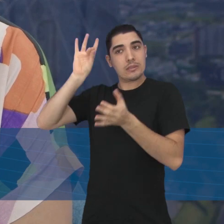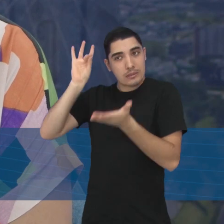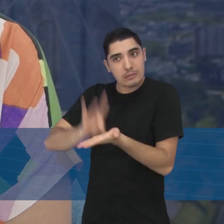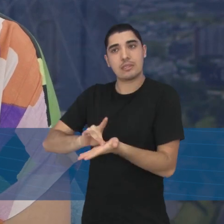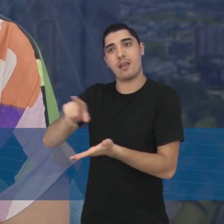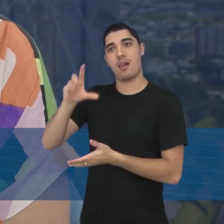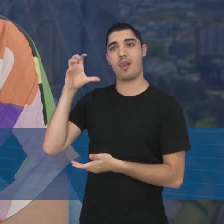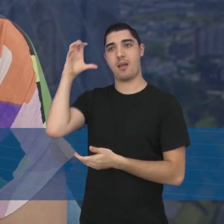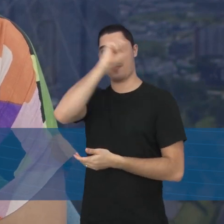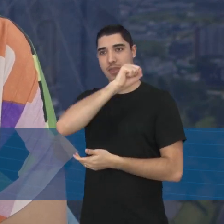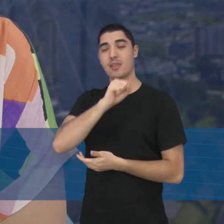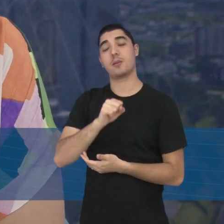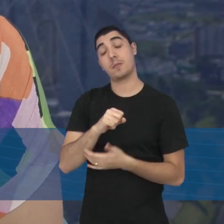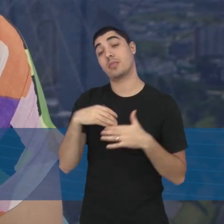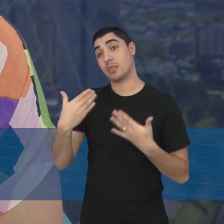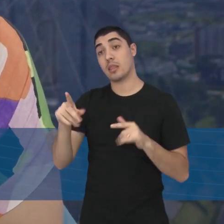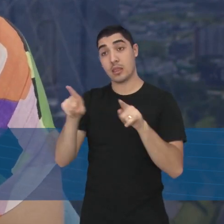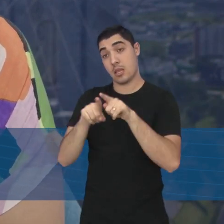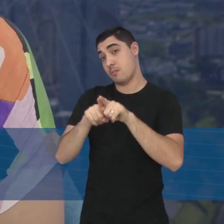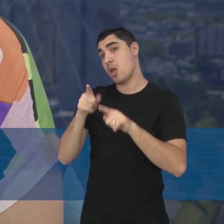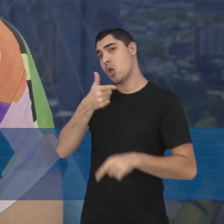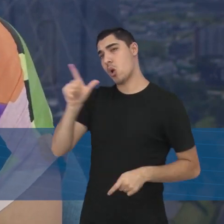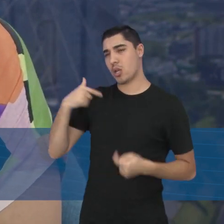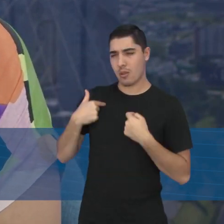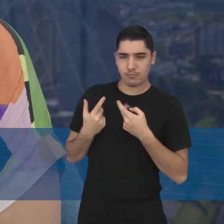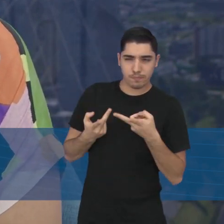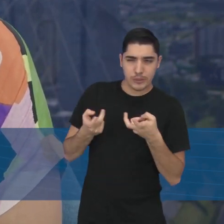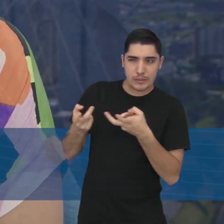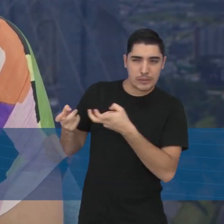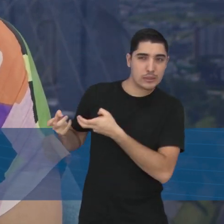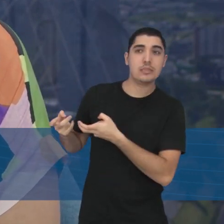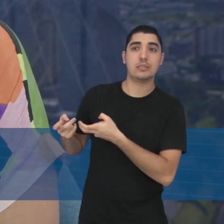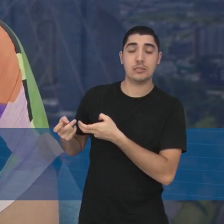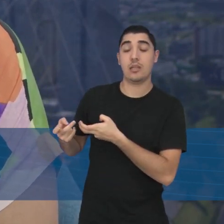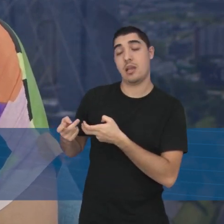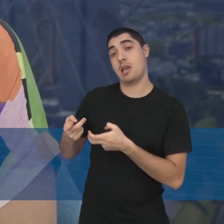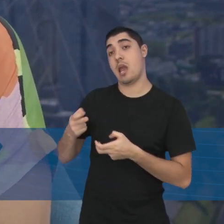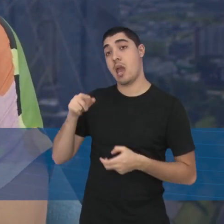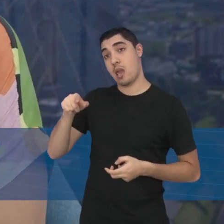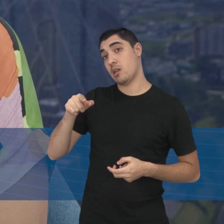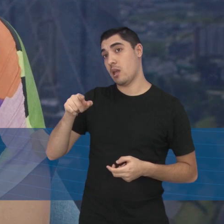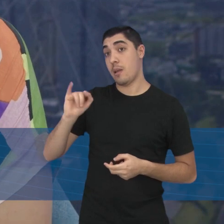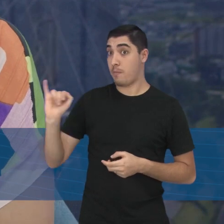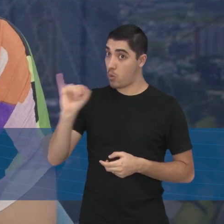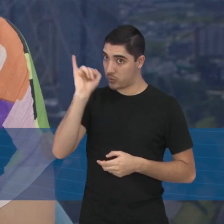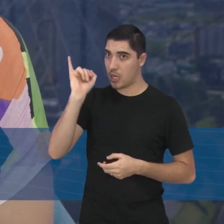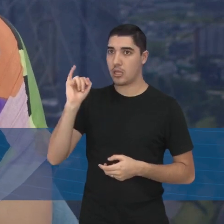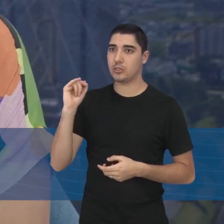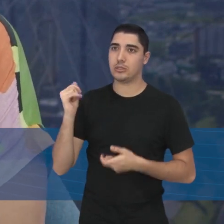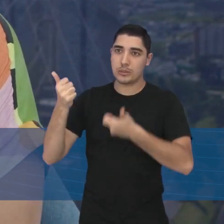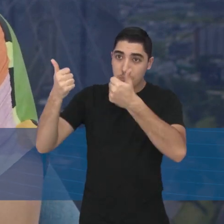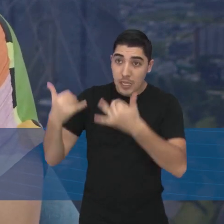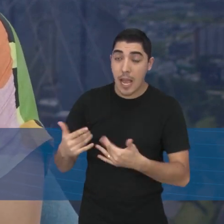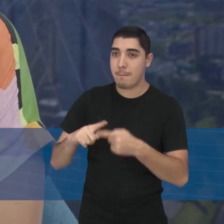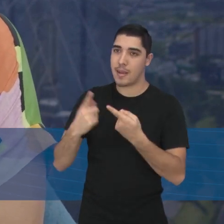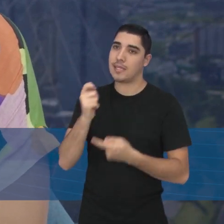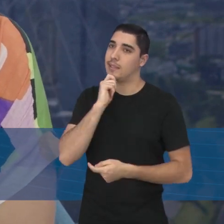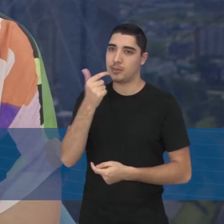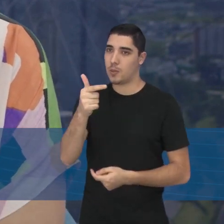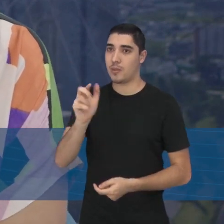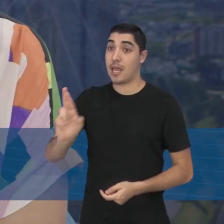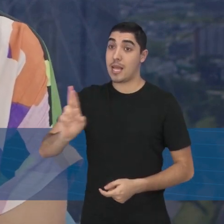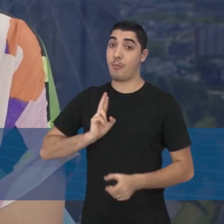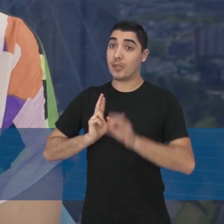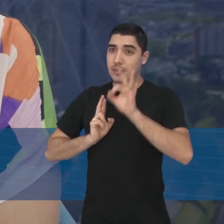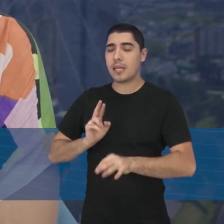né? E tem uma outra coisa que eu vejo também, que é interessante de a gente ponderar, apesar de que a gente não vai ter resposta,